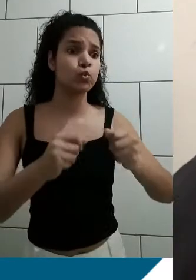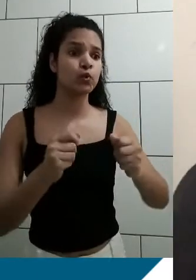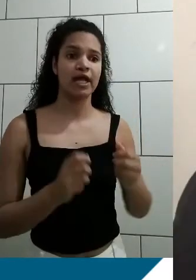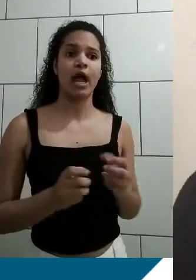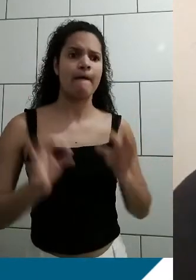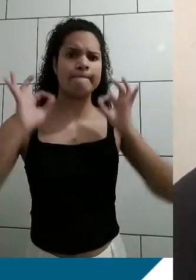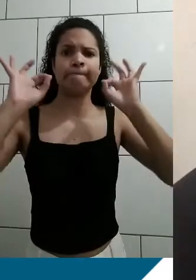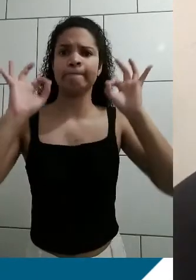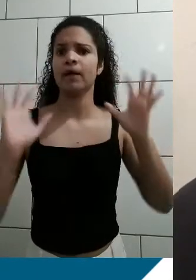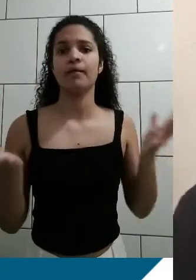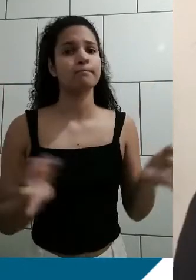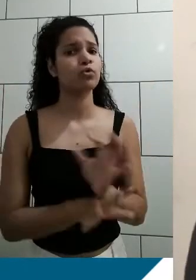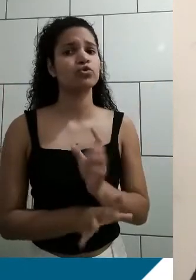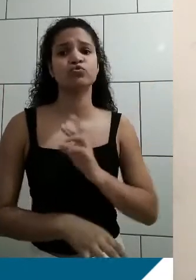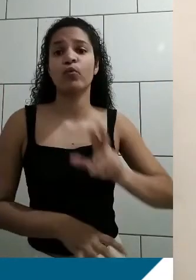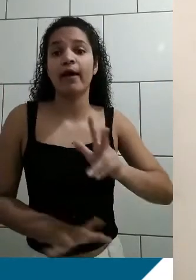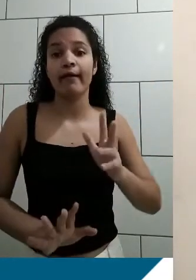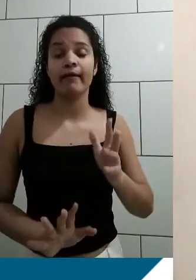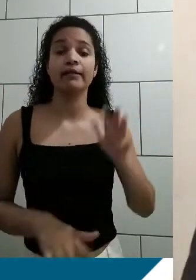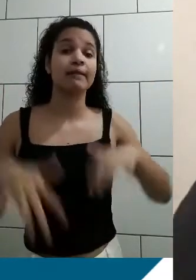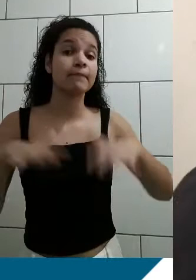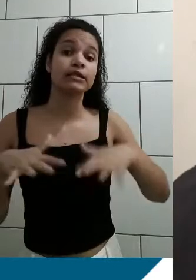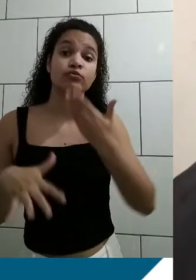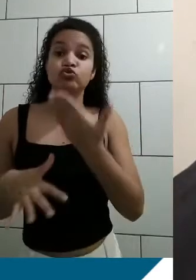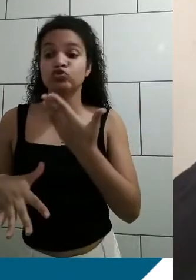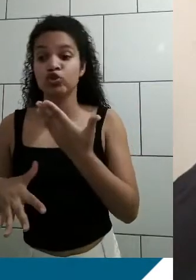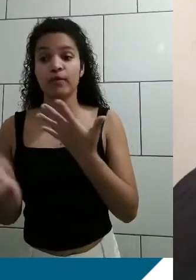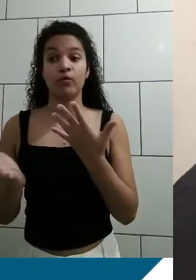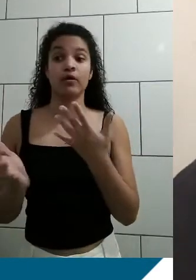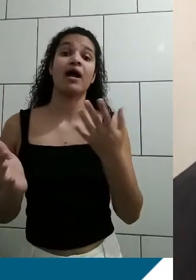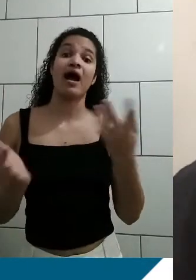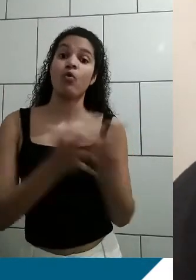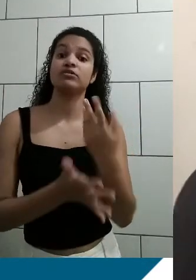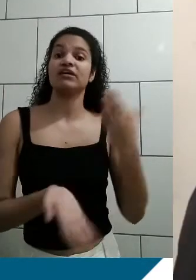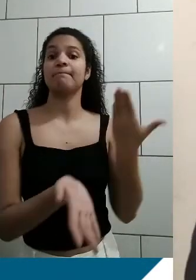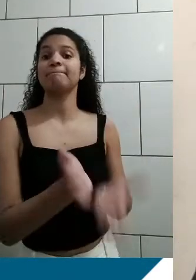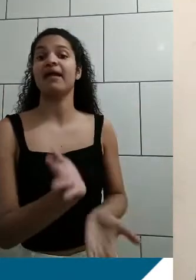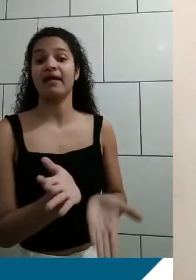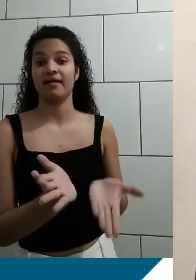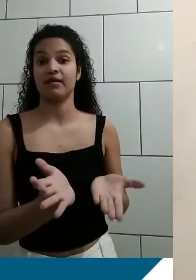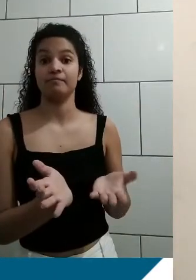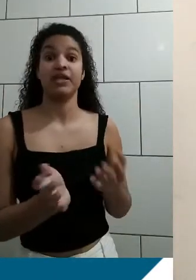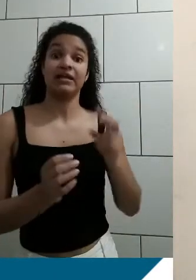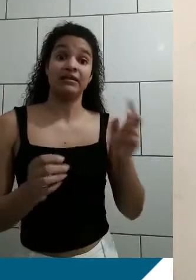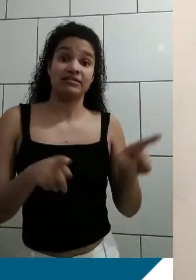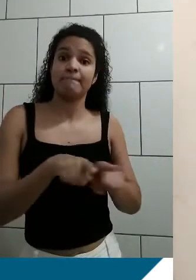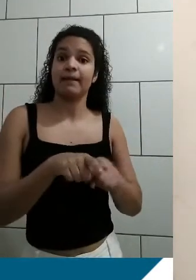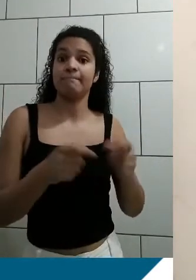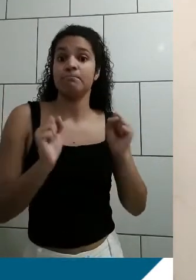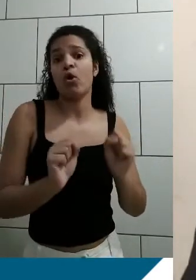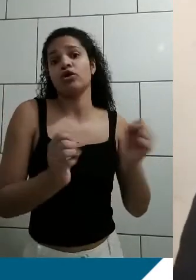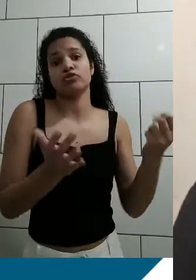chamada perda. Ou seja, os processos eles perdem energia. Vamos imaginar um motor de um automóvel. O motor a combustão